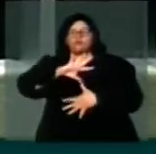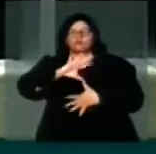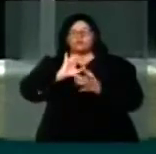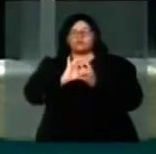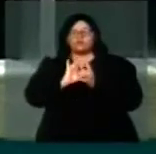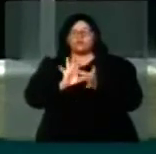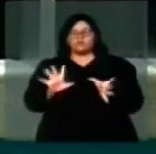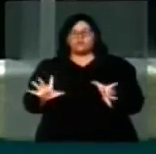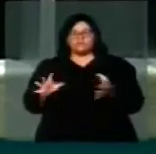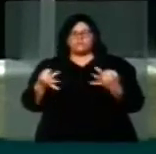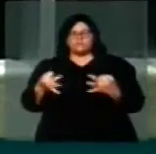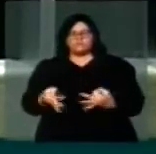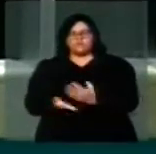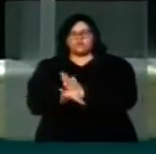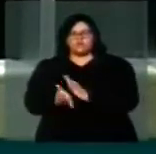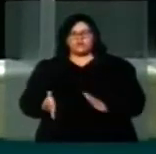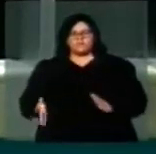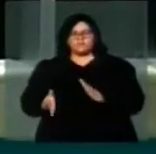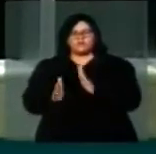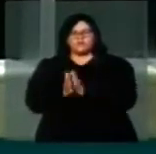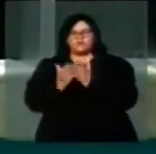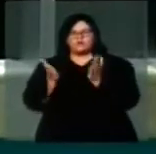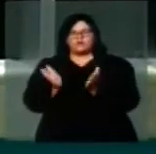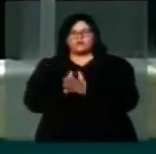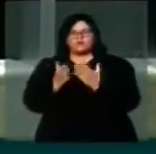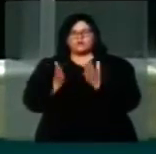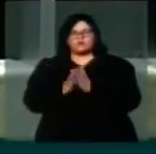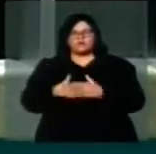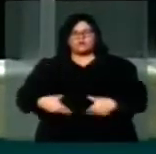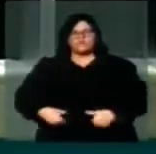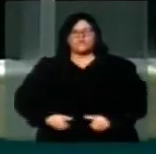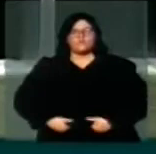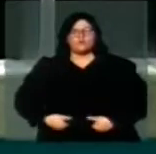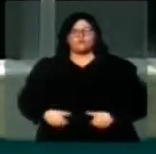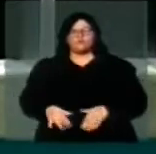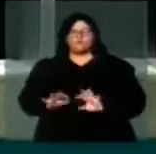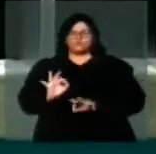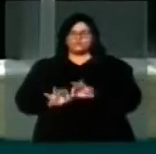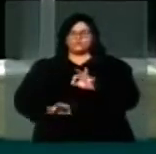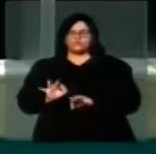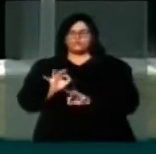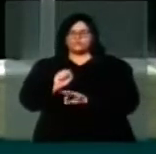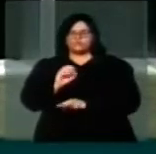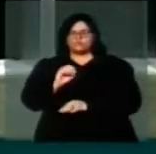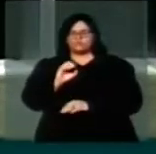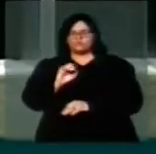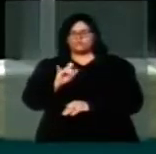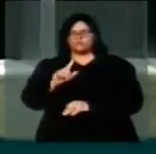acabar com a miséria, com a fome, para instalar a justiça social no continente